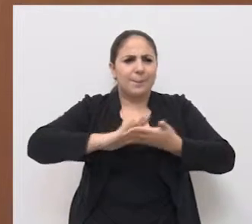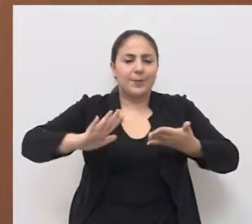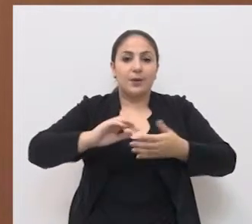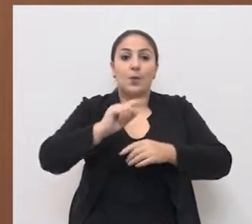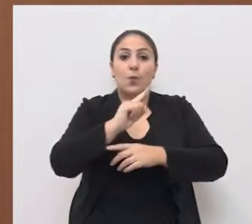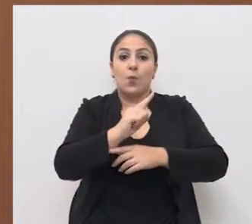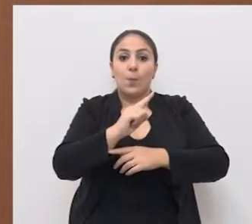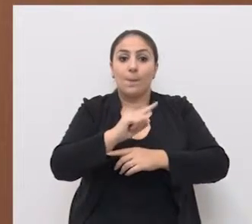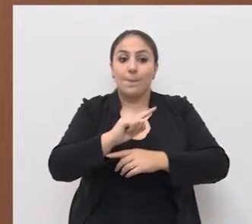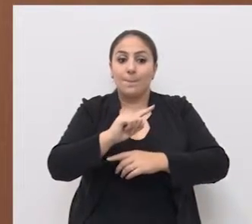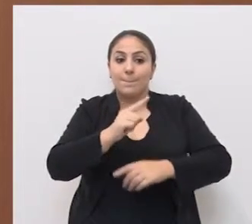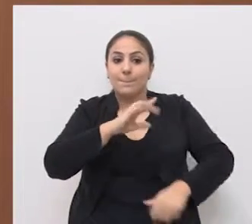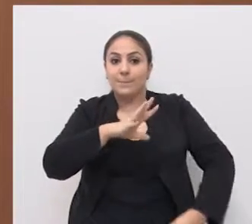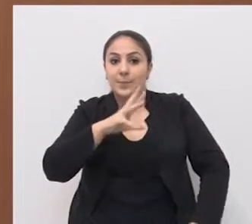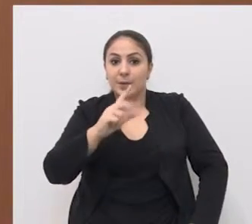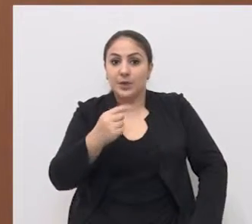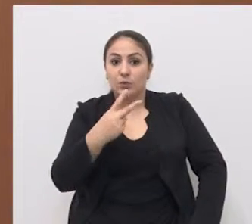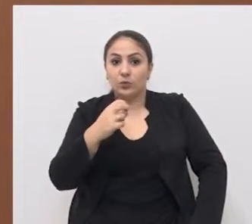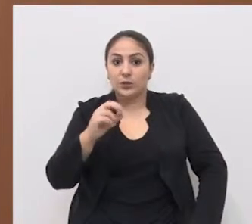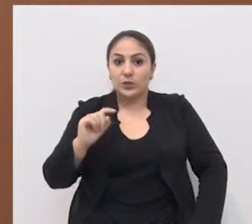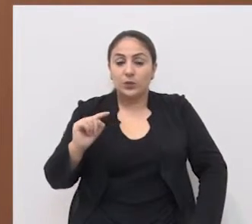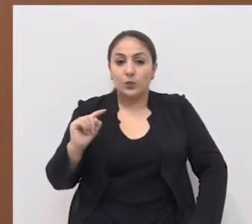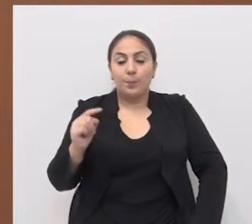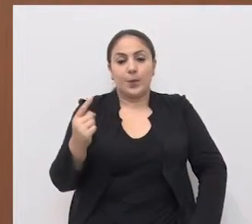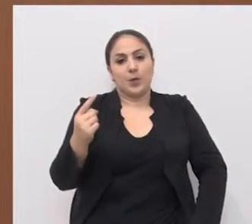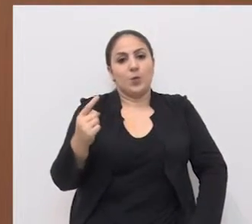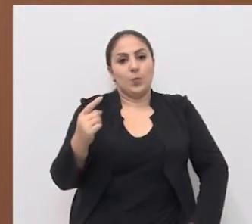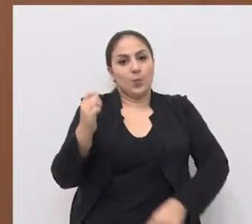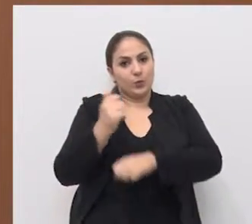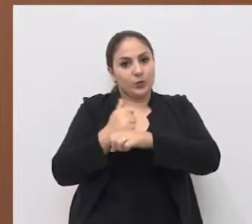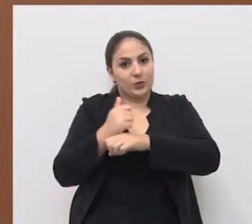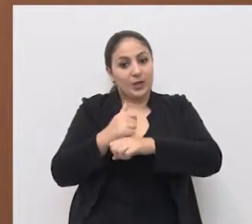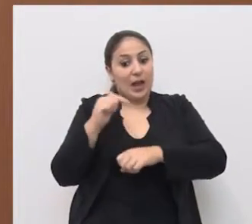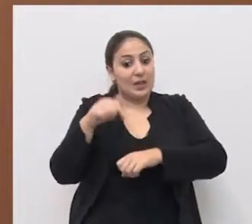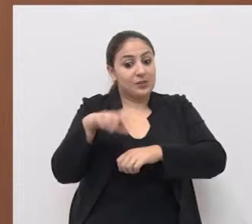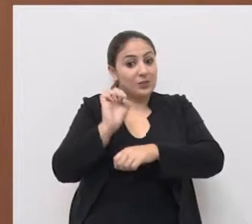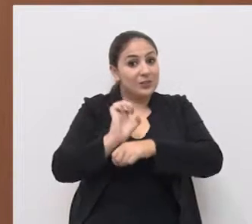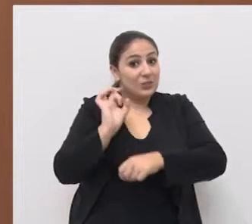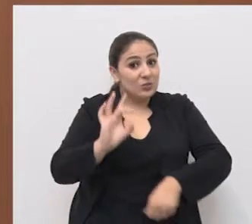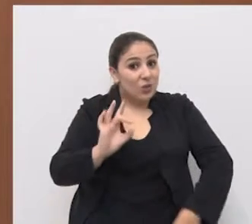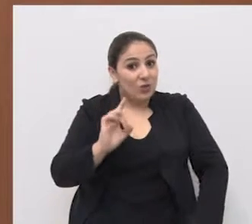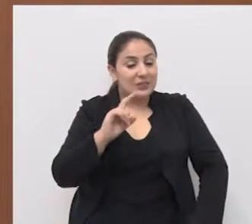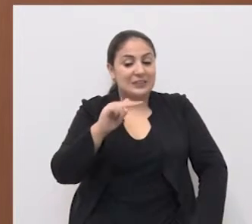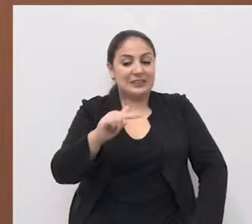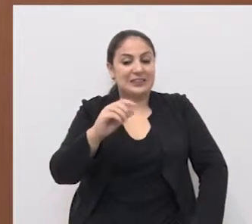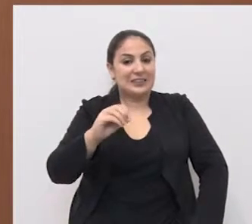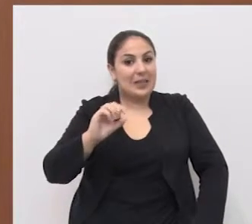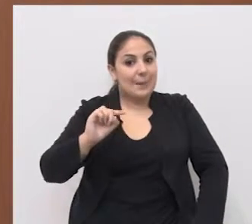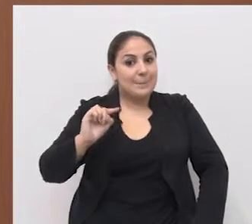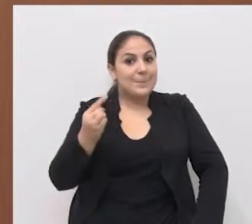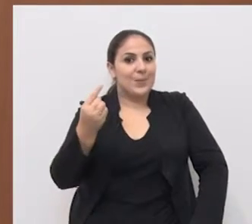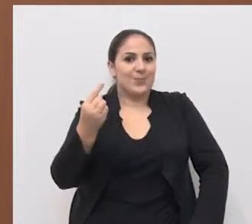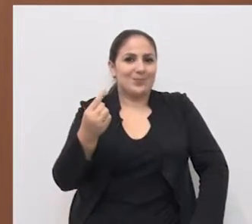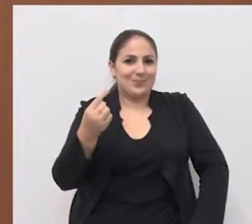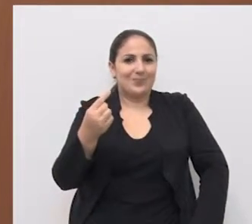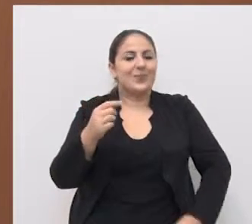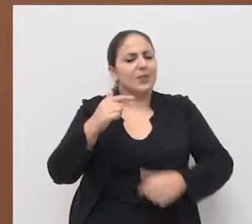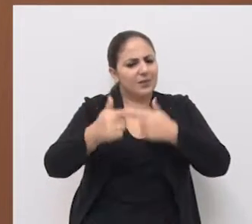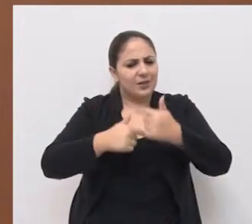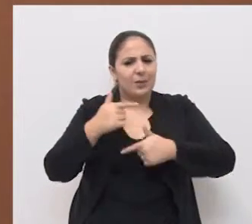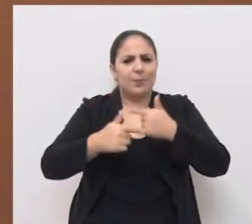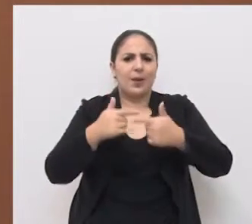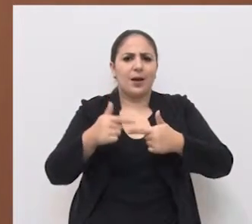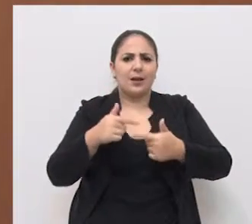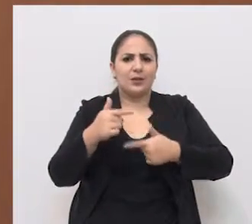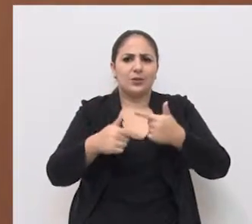de mais de 1 milhão e 200 mil profissionais, aqui no estado são mais de 70 mil, né? E que atuam